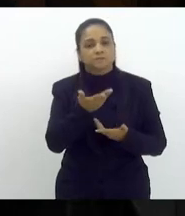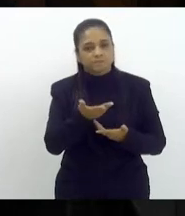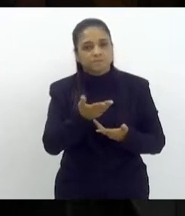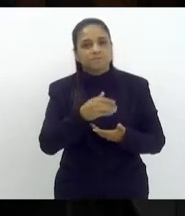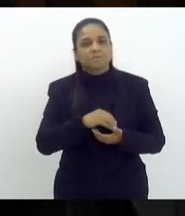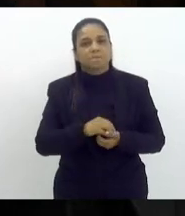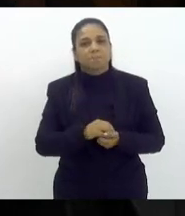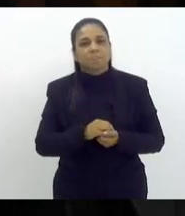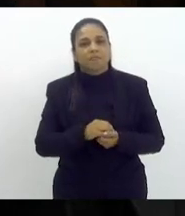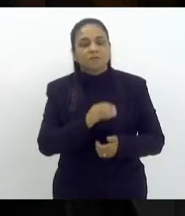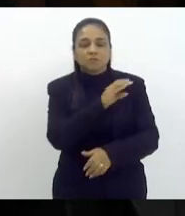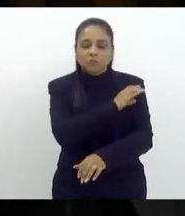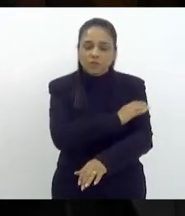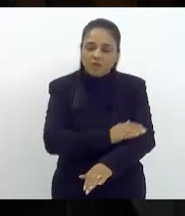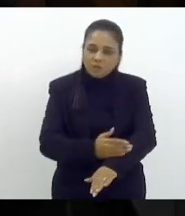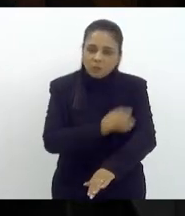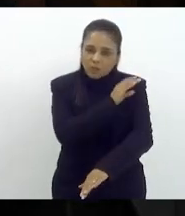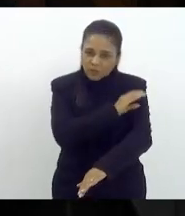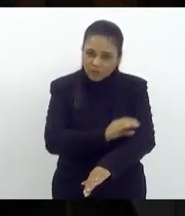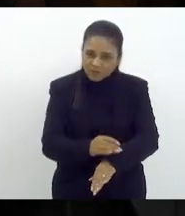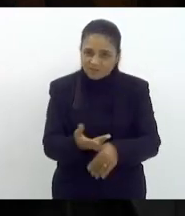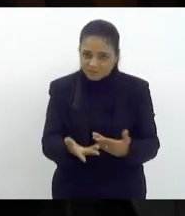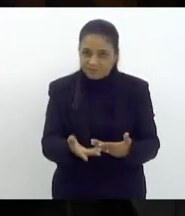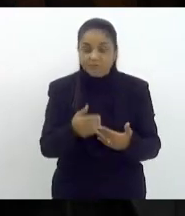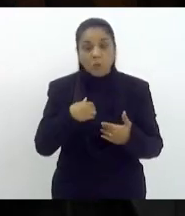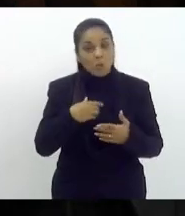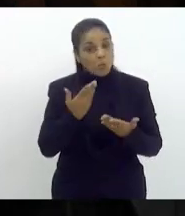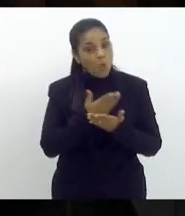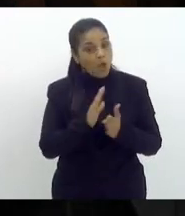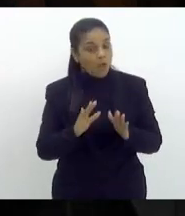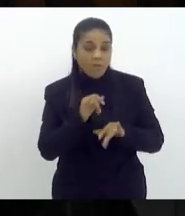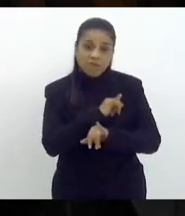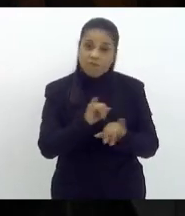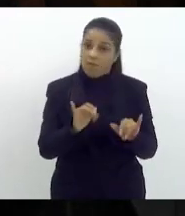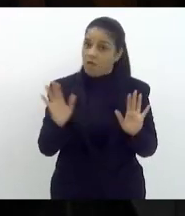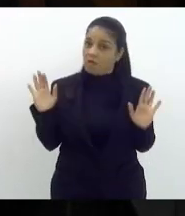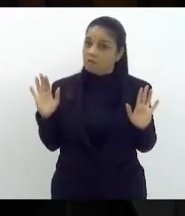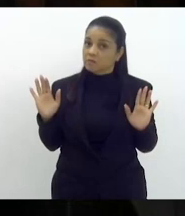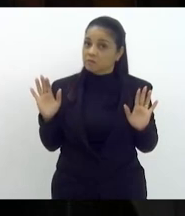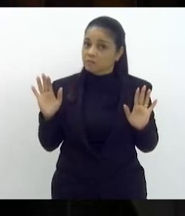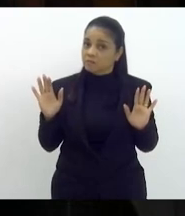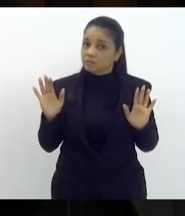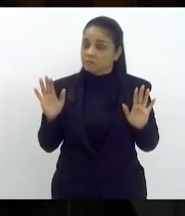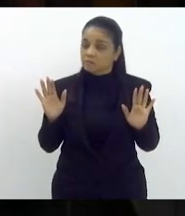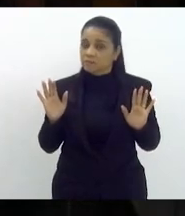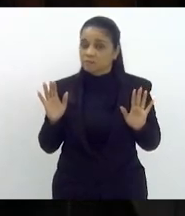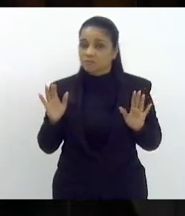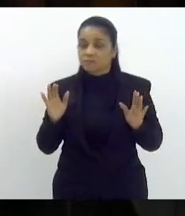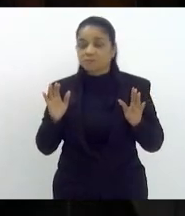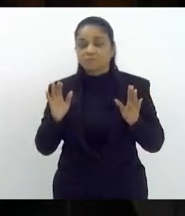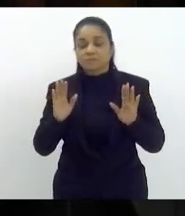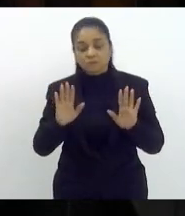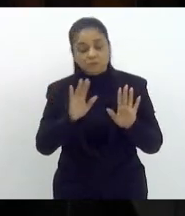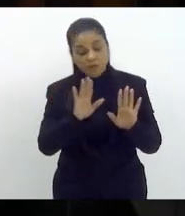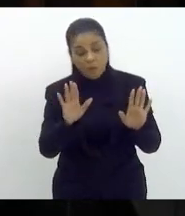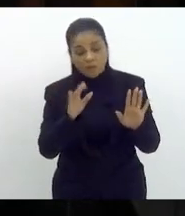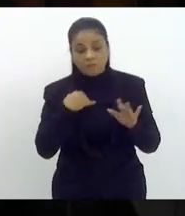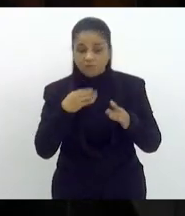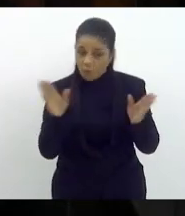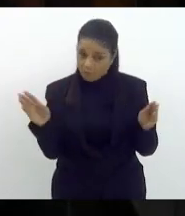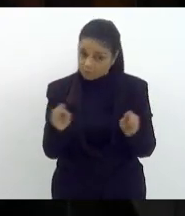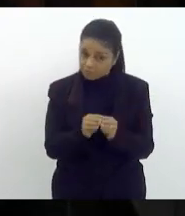Mas eu ainda não acabei eu ainda não acabei eu abri eu já vou já já vou encerrar